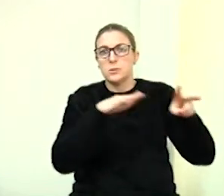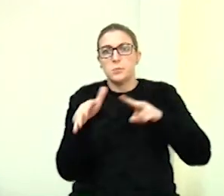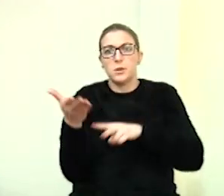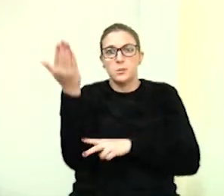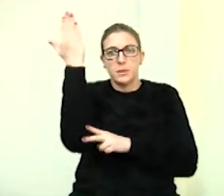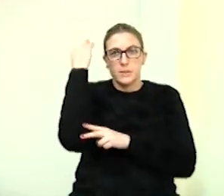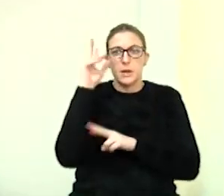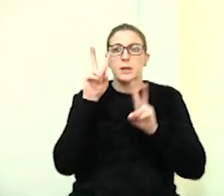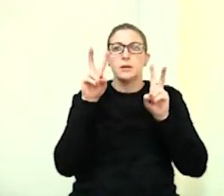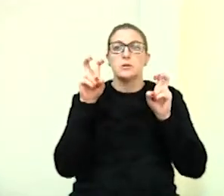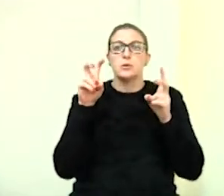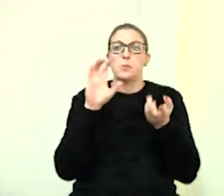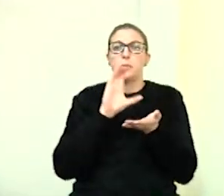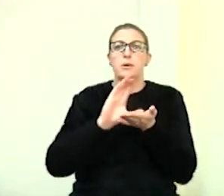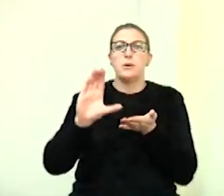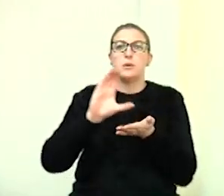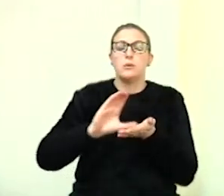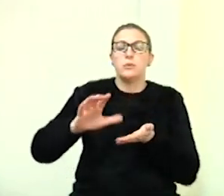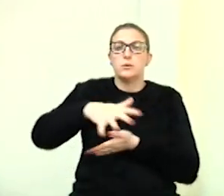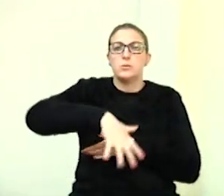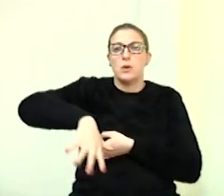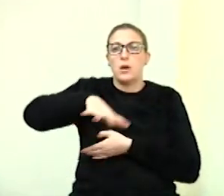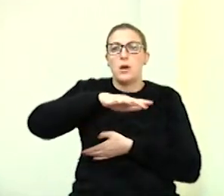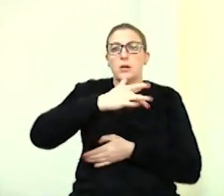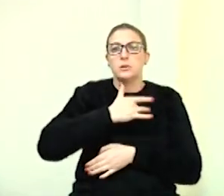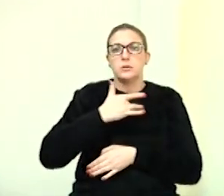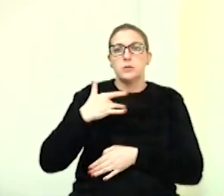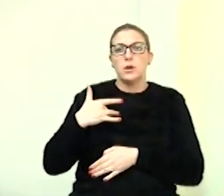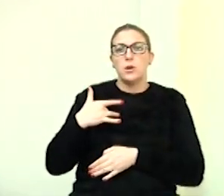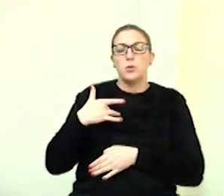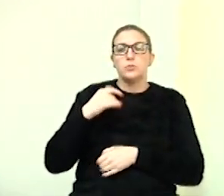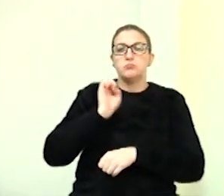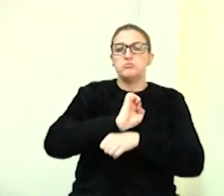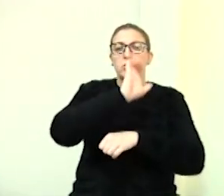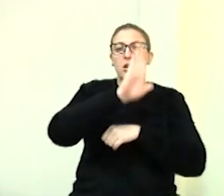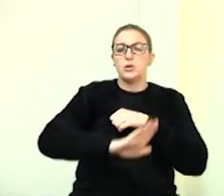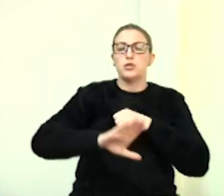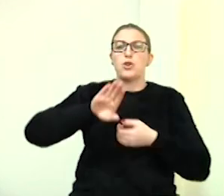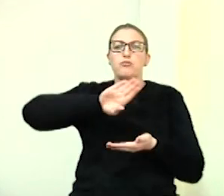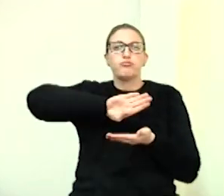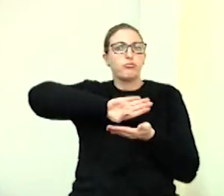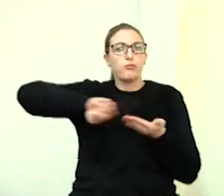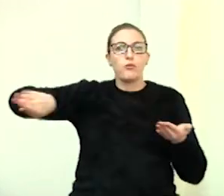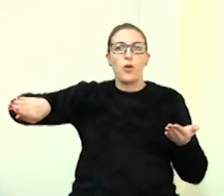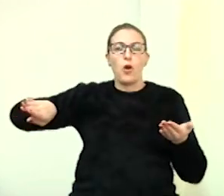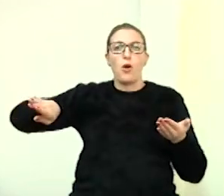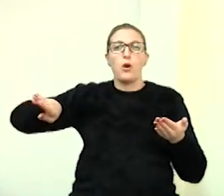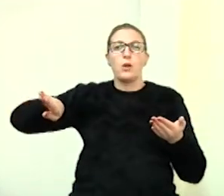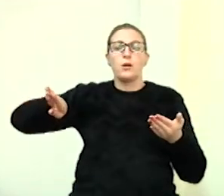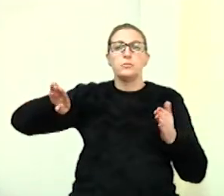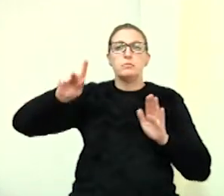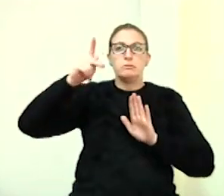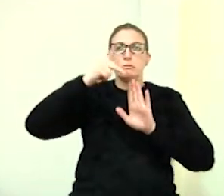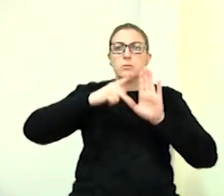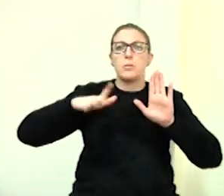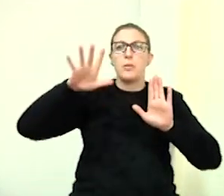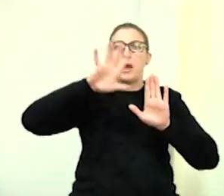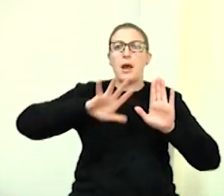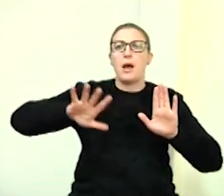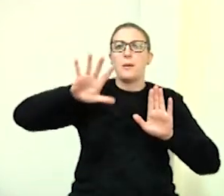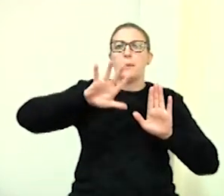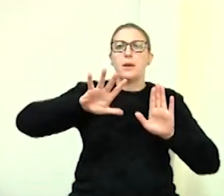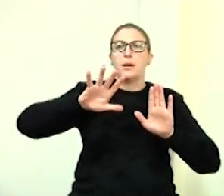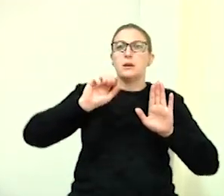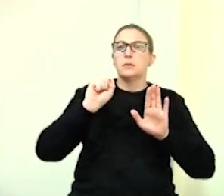para a saúde, se Erechim está fora do mapa, se termina em Passo Fundo ou se começa em Passo